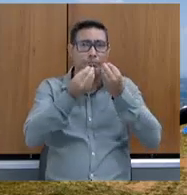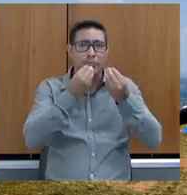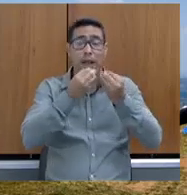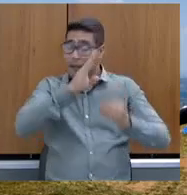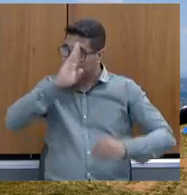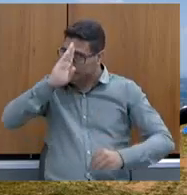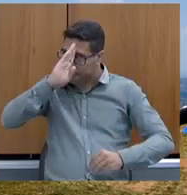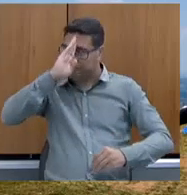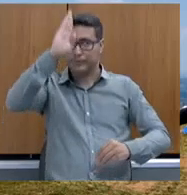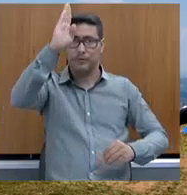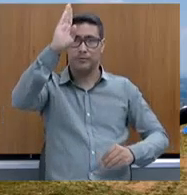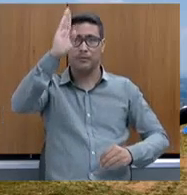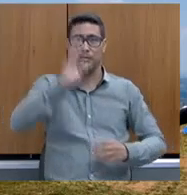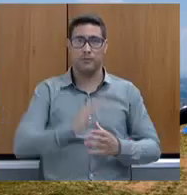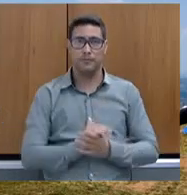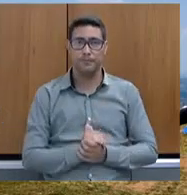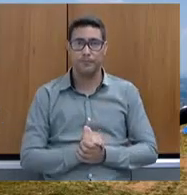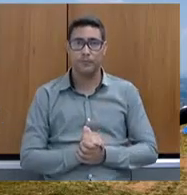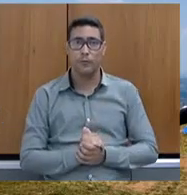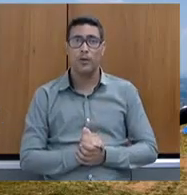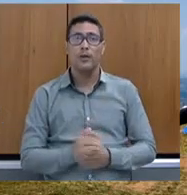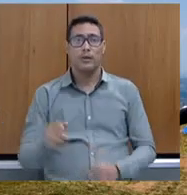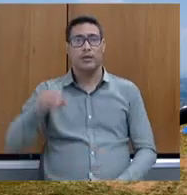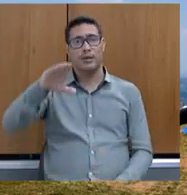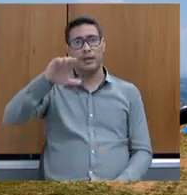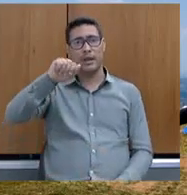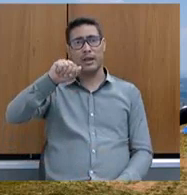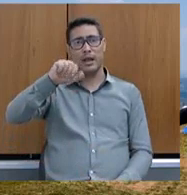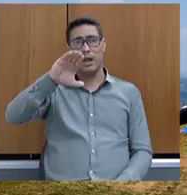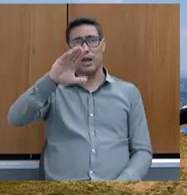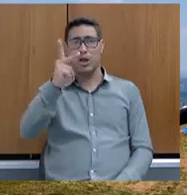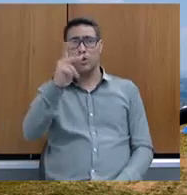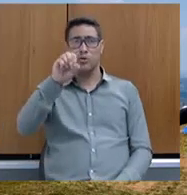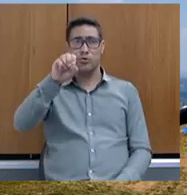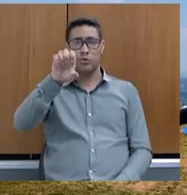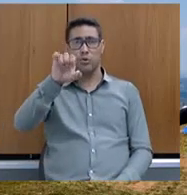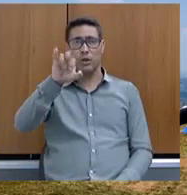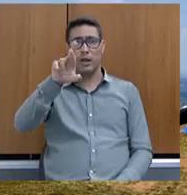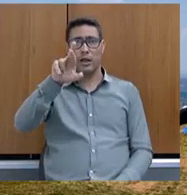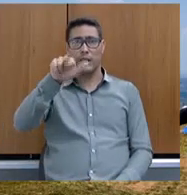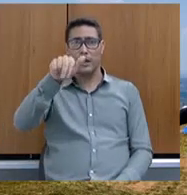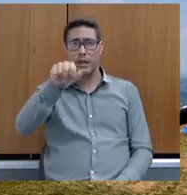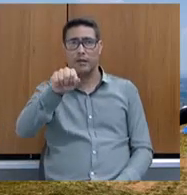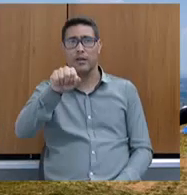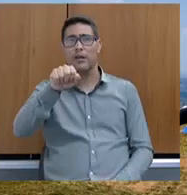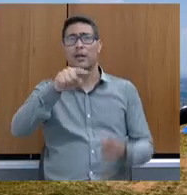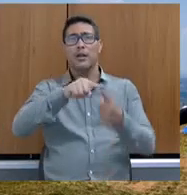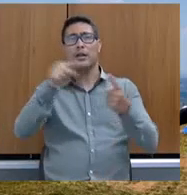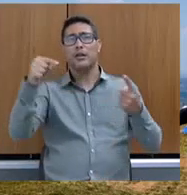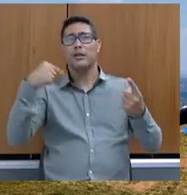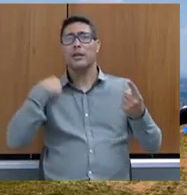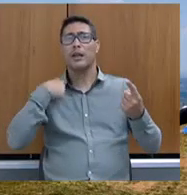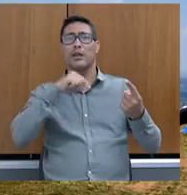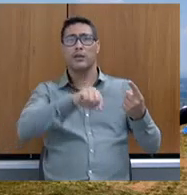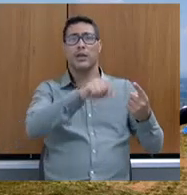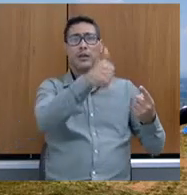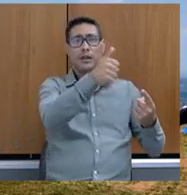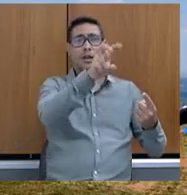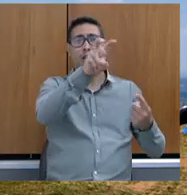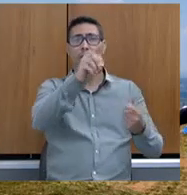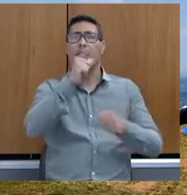atributo e cachoeiras cachoeiras a municípios como por exemplo Delfinópolis com 150